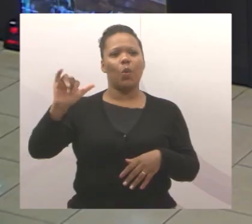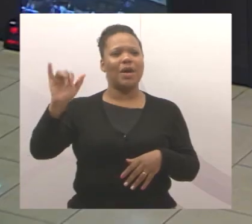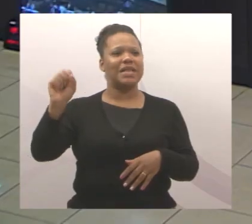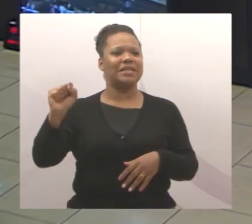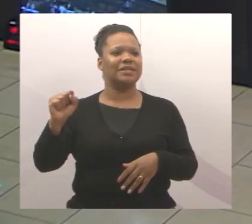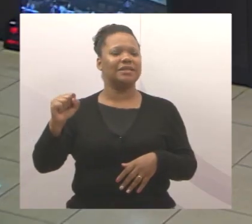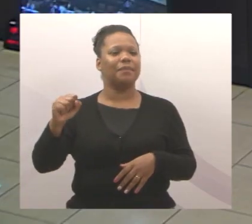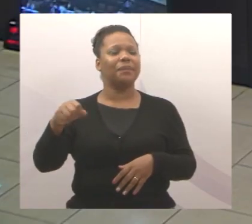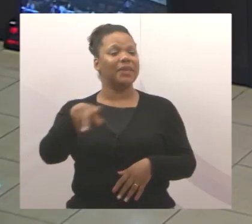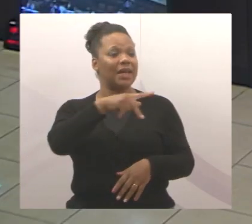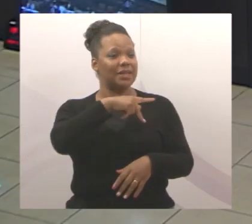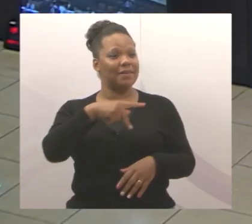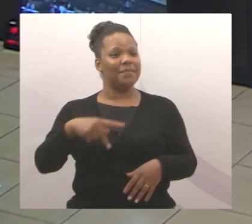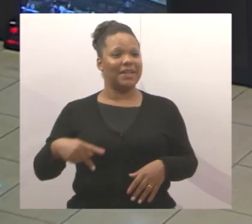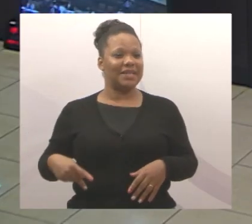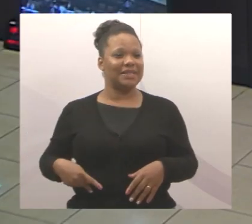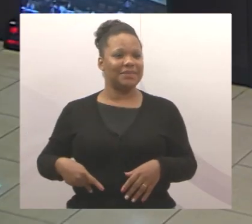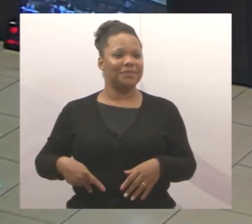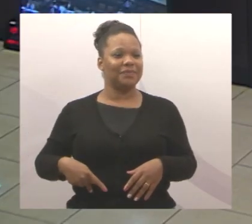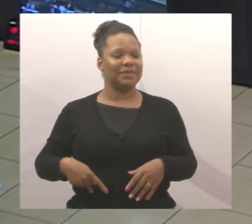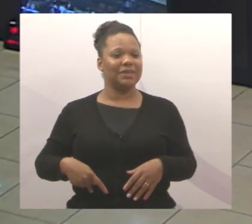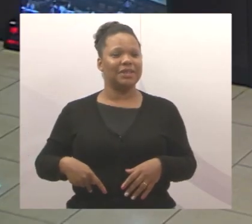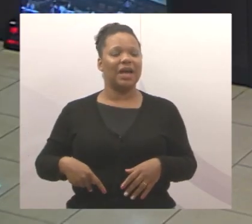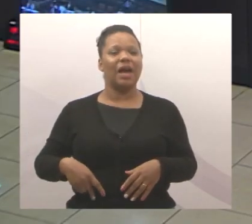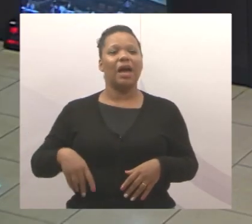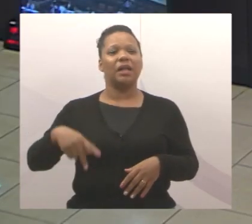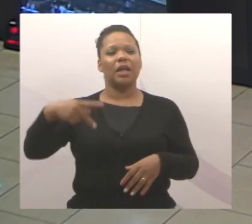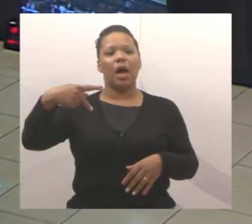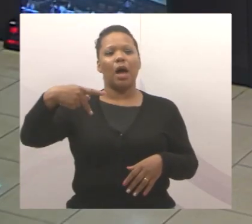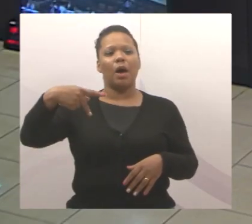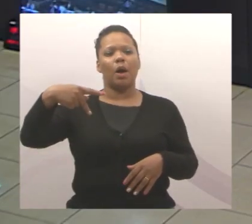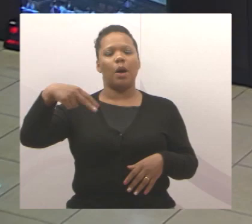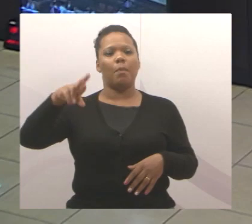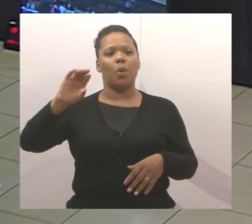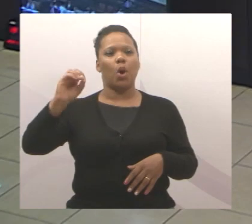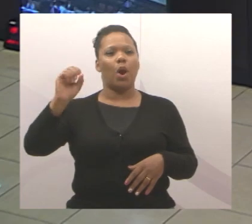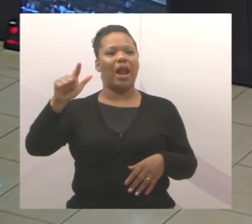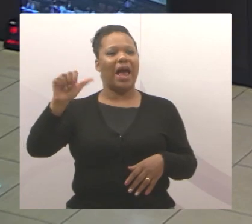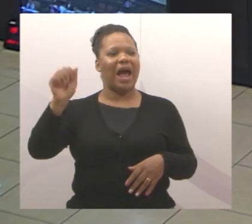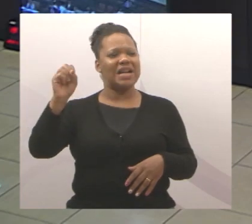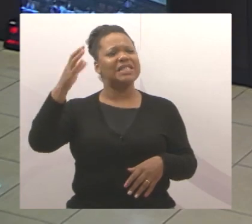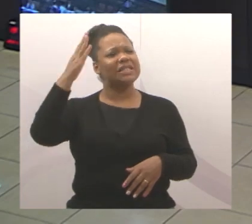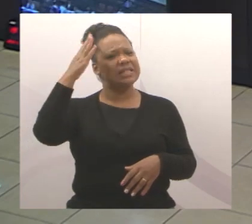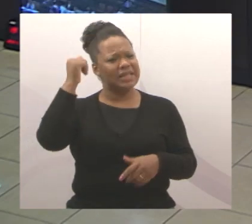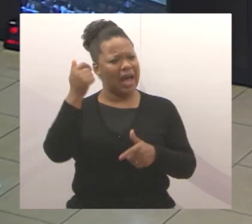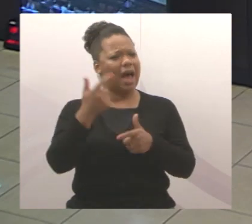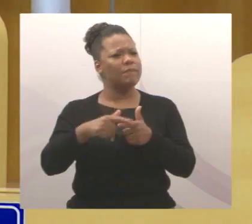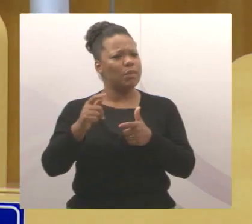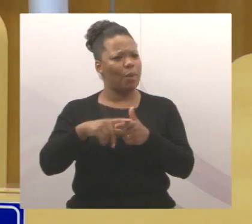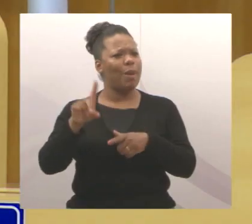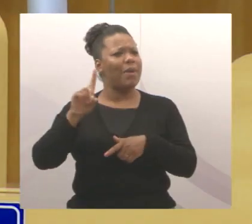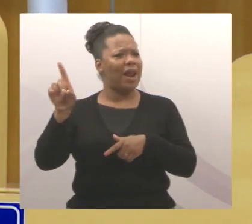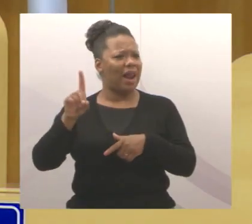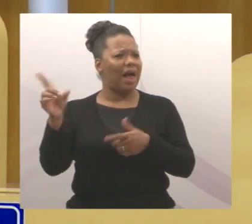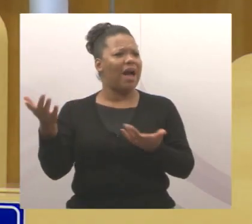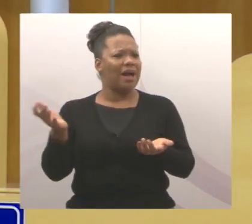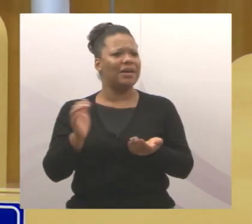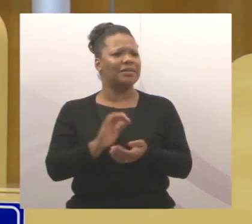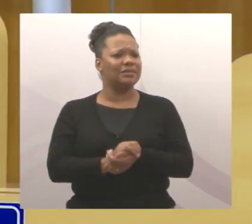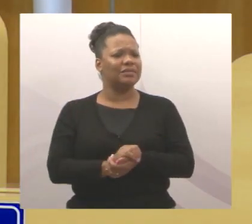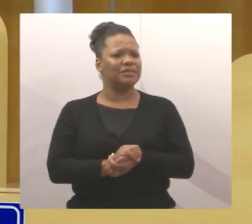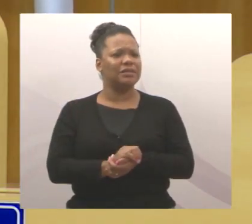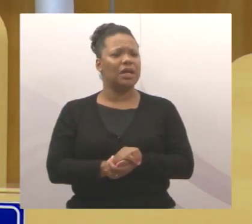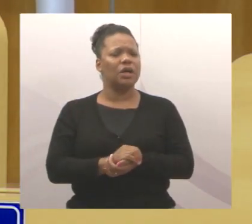condição de presidente da Fundação Prolar acompanhou de perto todos esses problemas. Nos idos